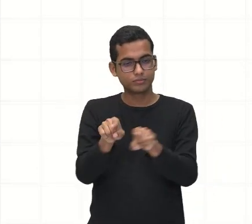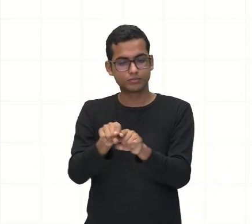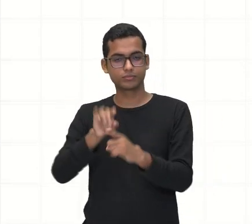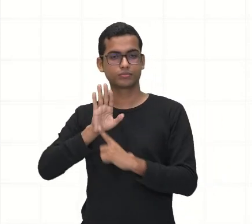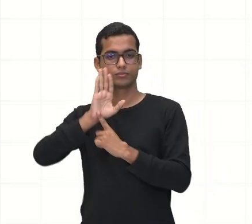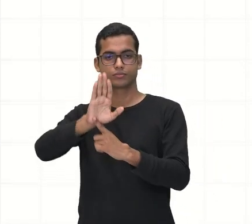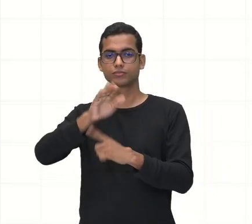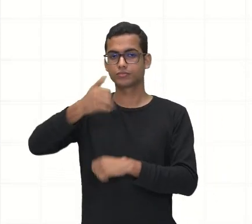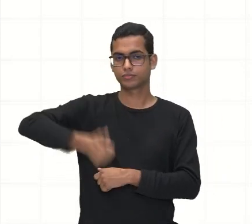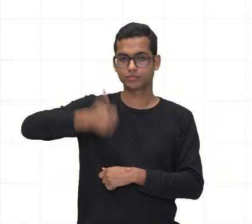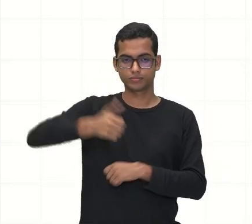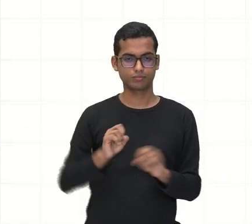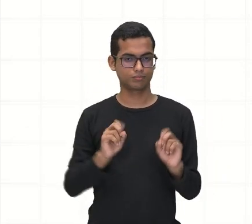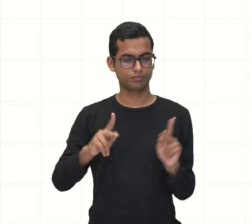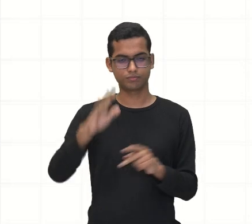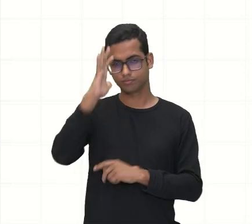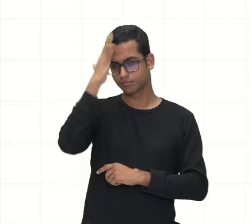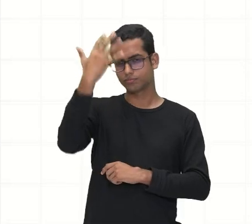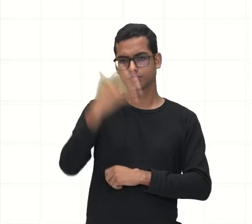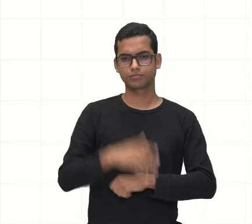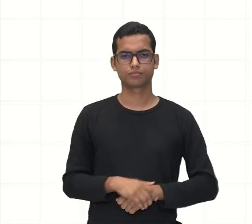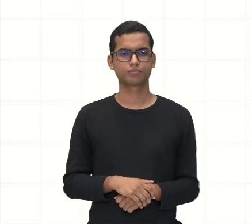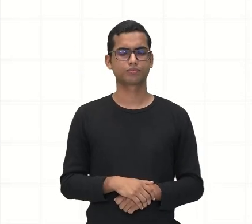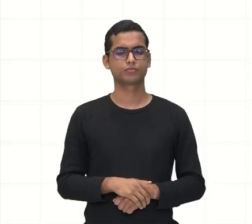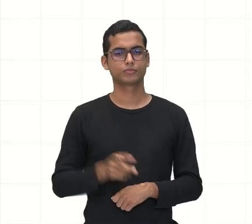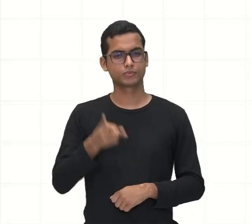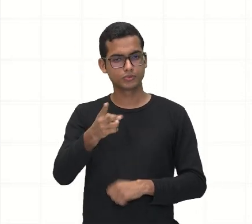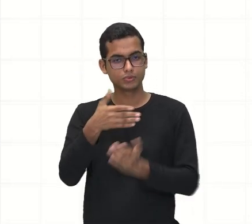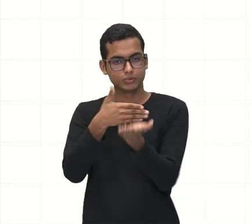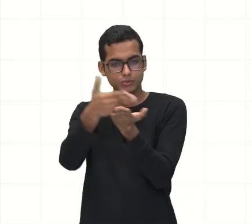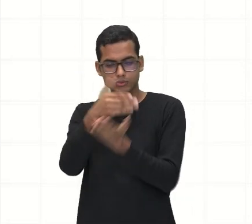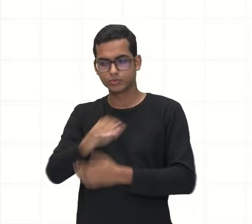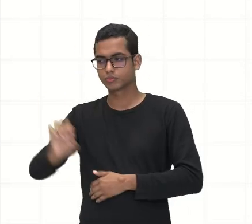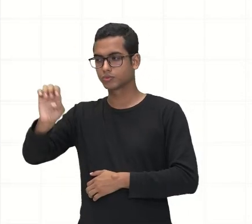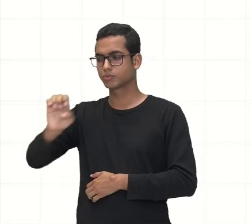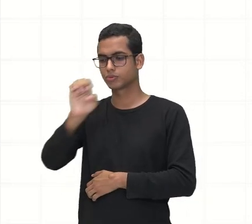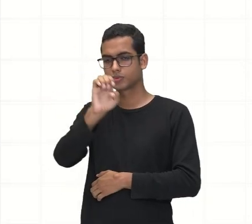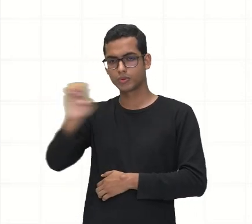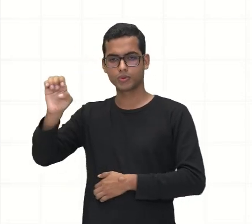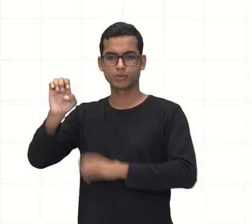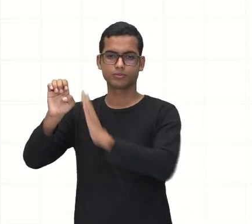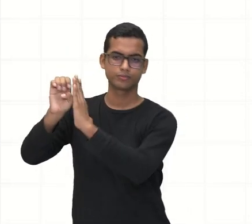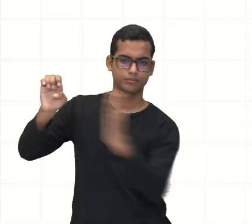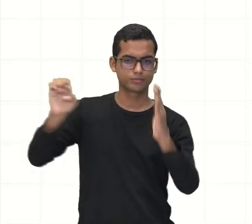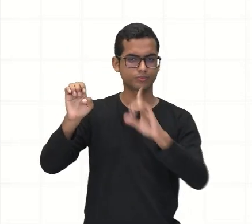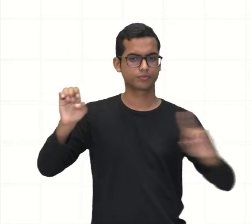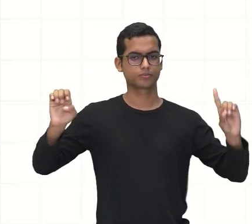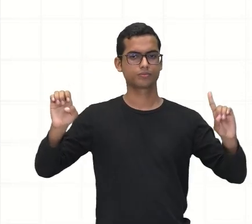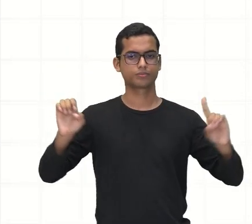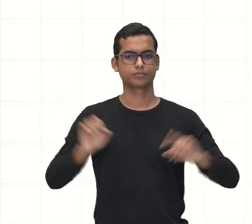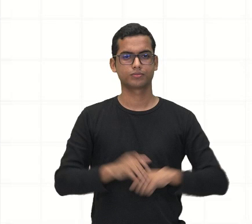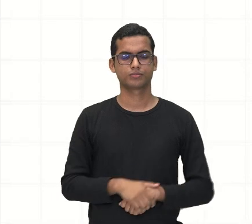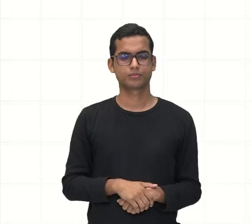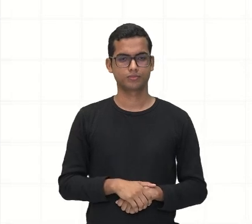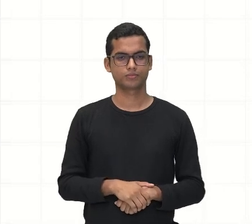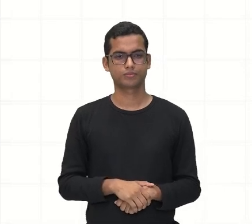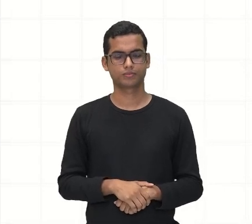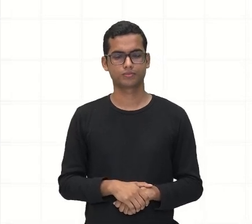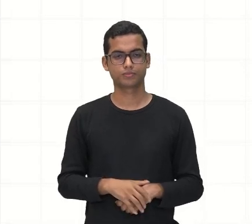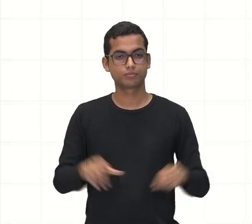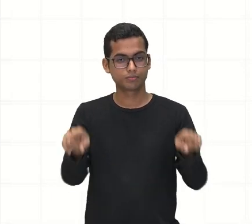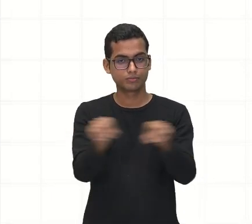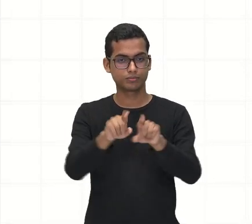aparecer primeiro, sempre obedecendo a ordem da esquerda para a direita, beleza? Mas ainda falando de